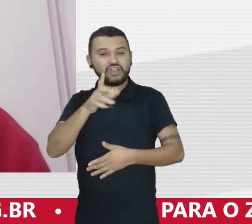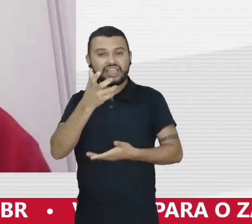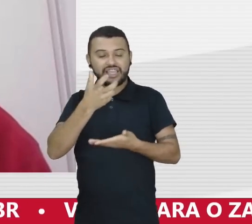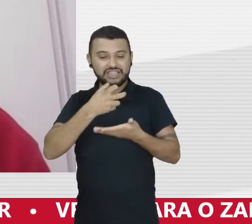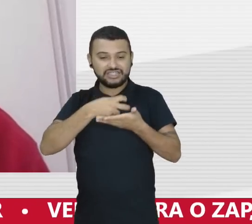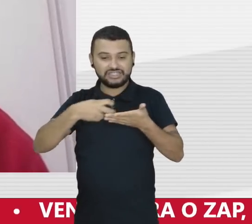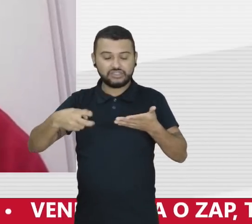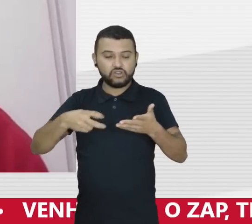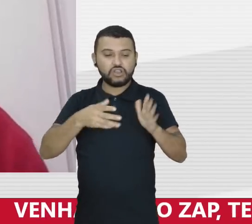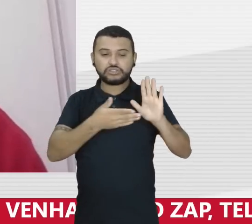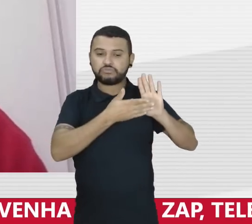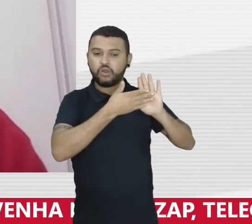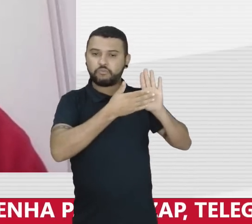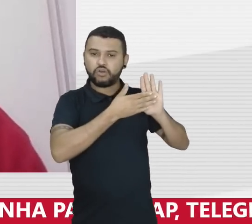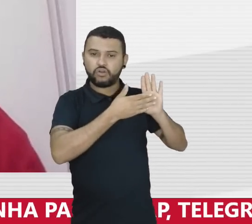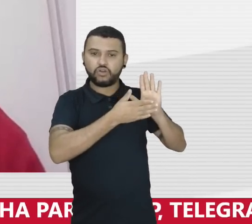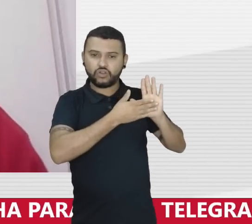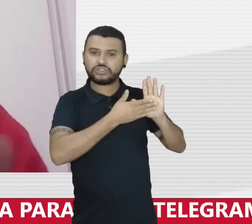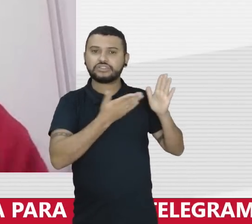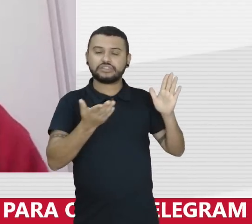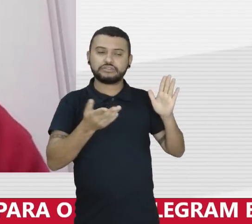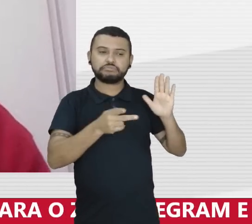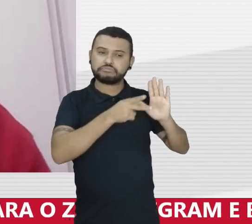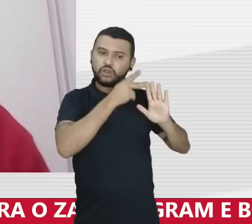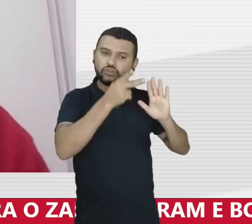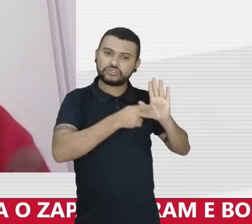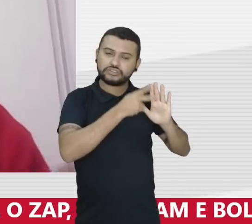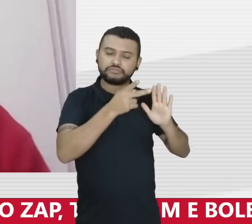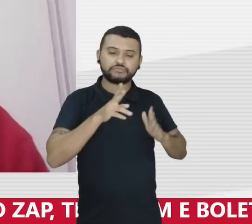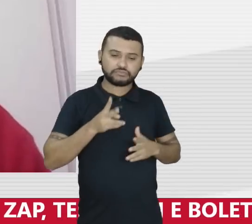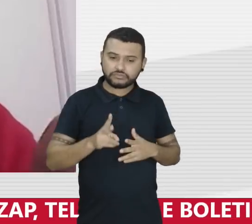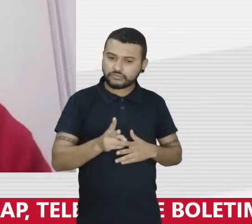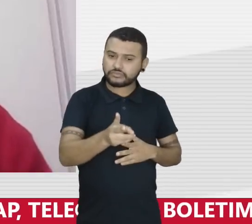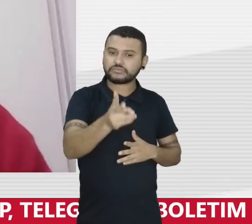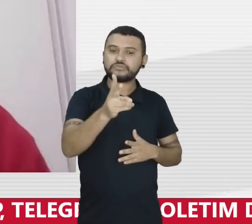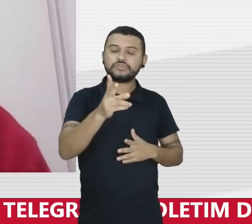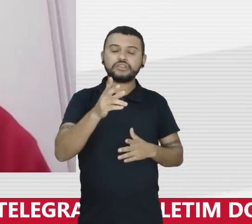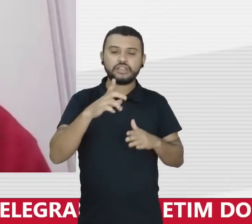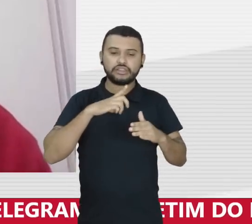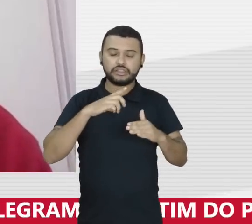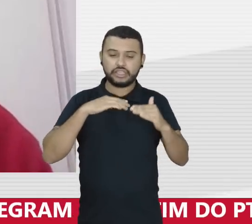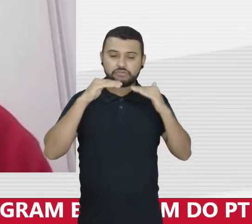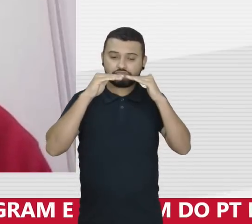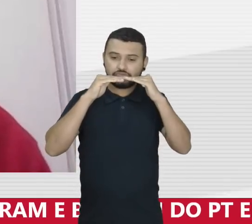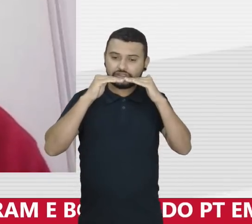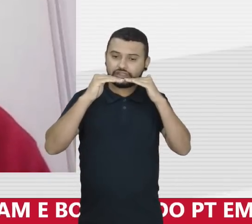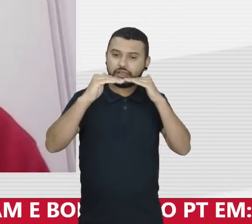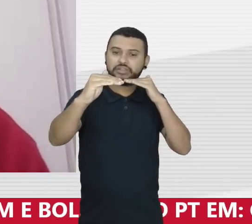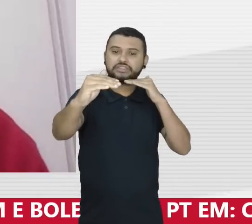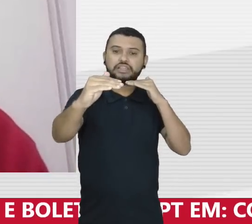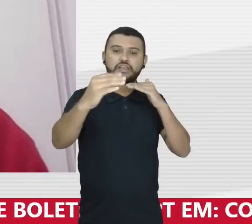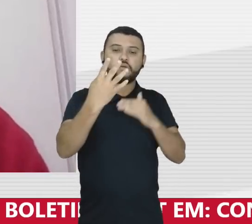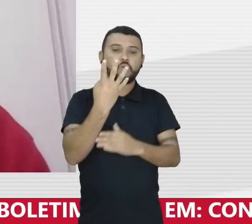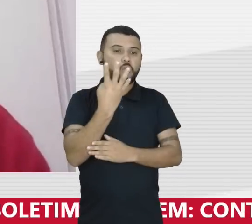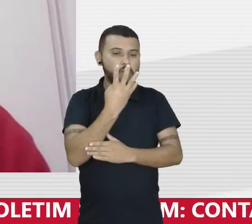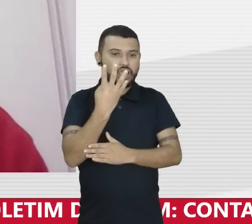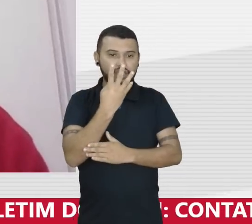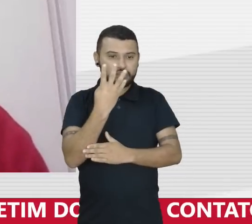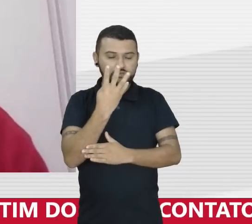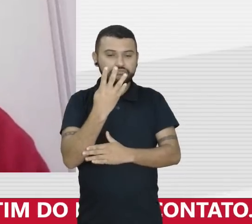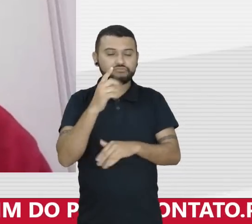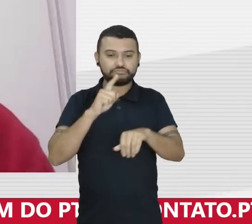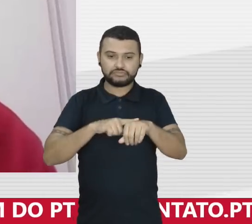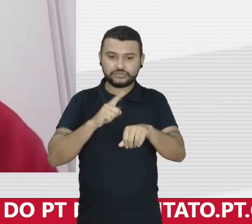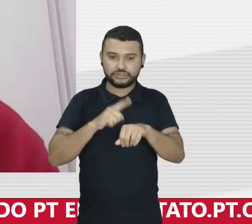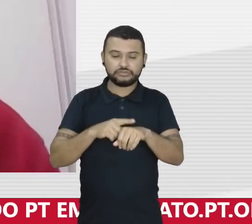nossos projetos que teriam continuidade e estabilização com um quarto mandato presidencial. Então,